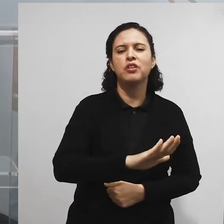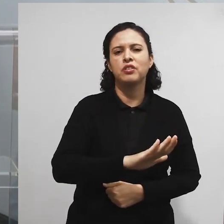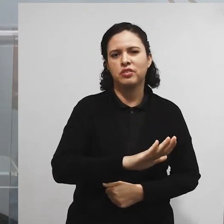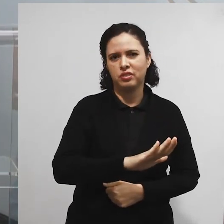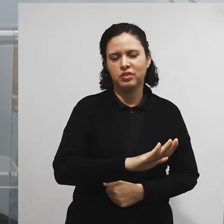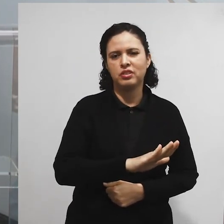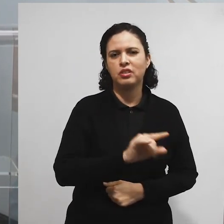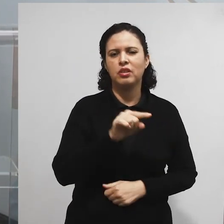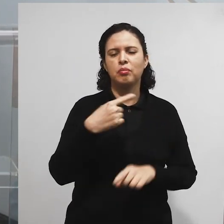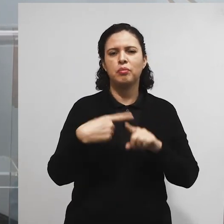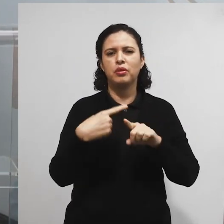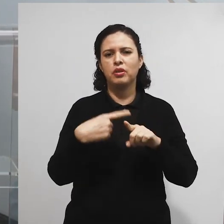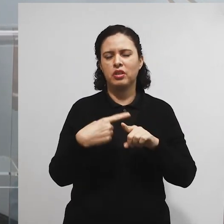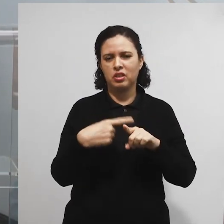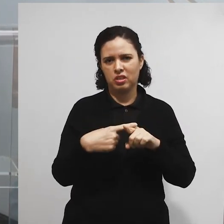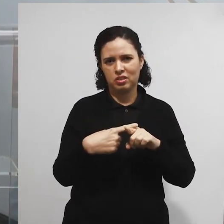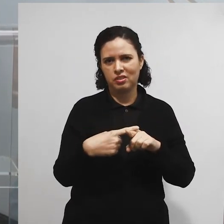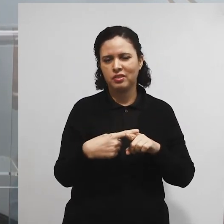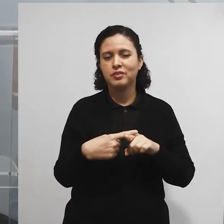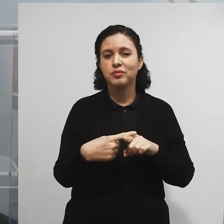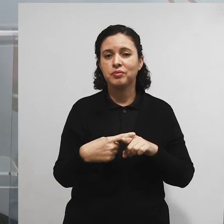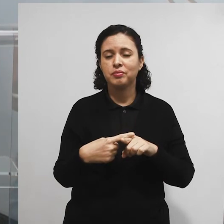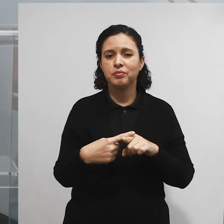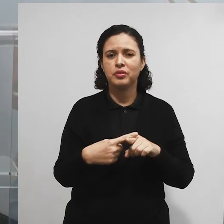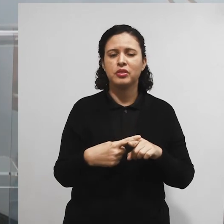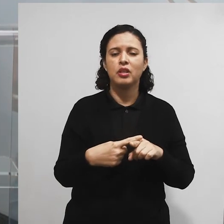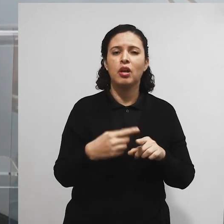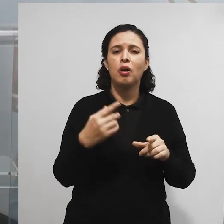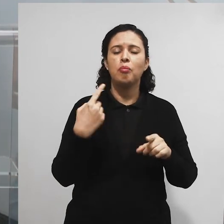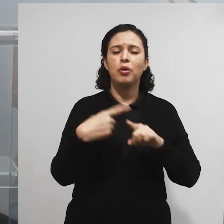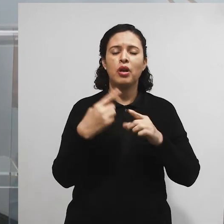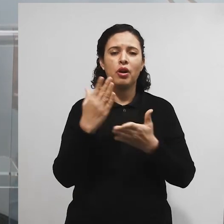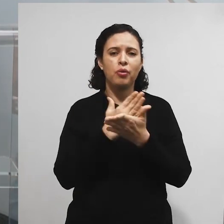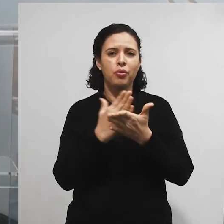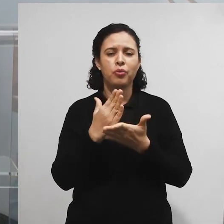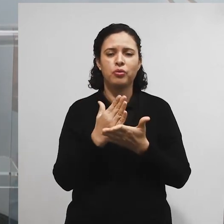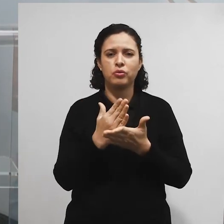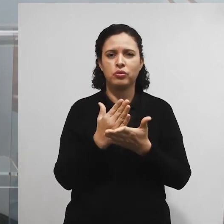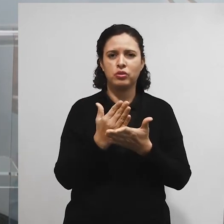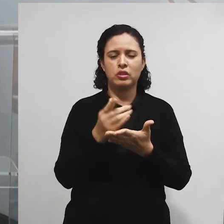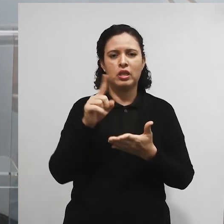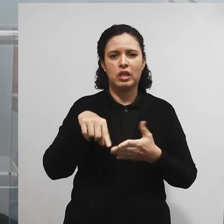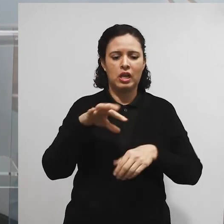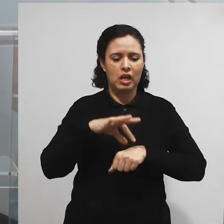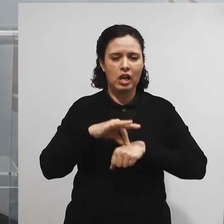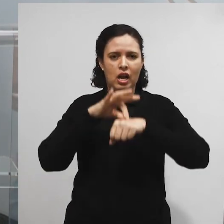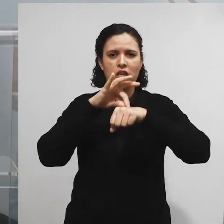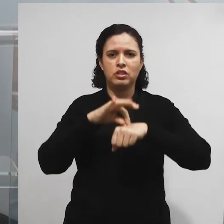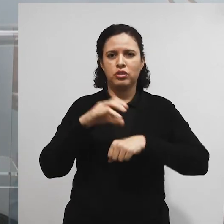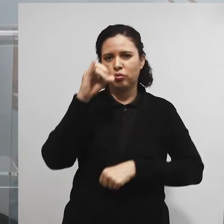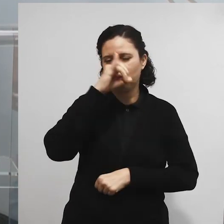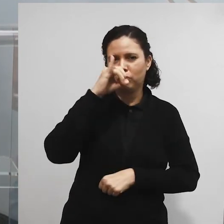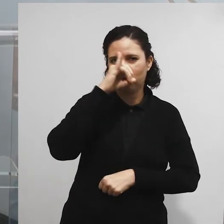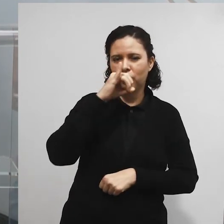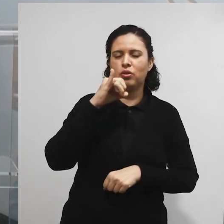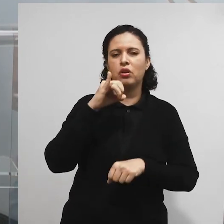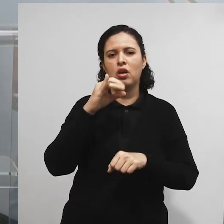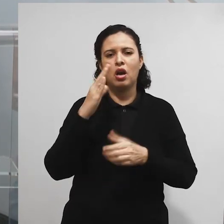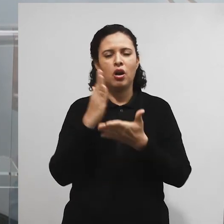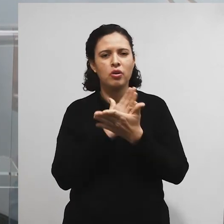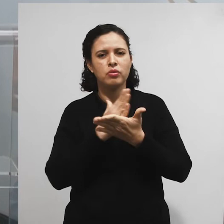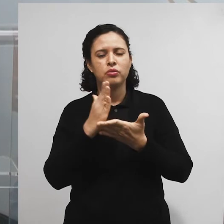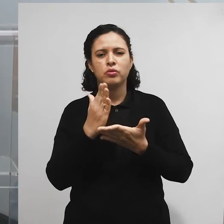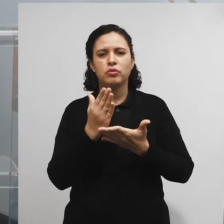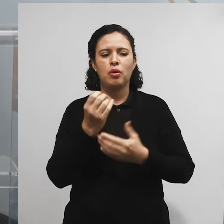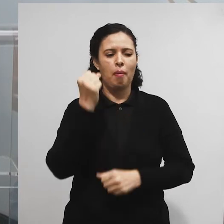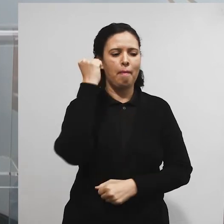come nunca determinadas comidas. Por exemplo, por que alguns indivíduos não comem carne de porco? Por que algumas regiões do planeta os indivíduos